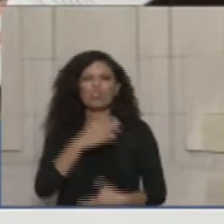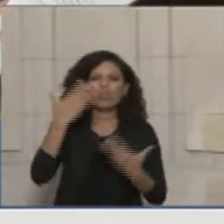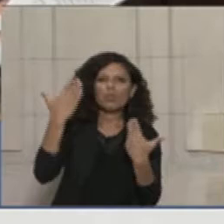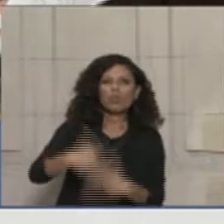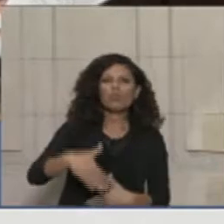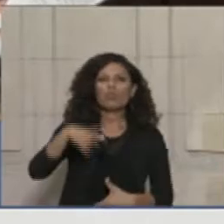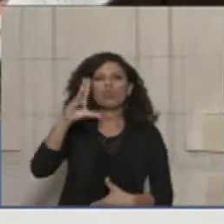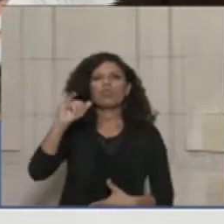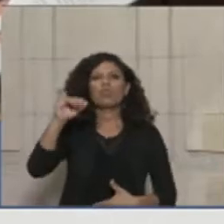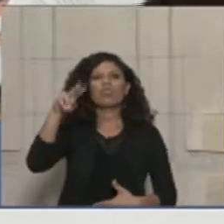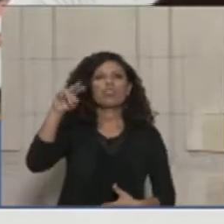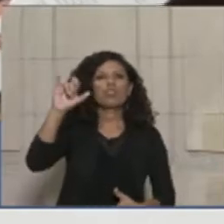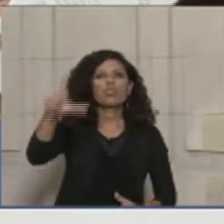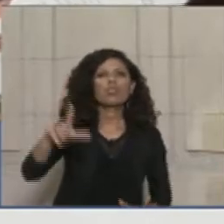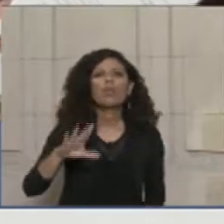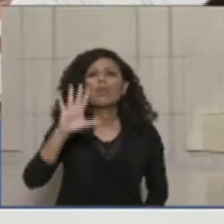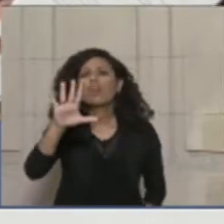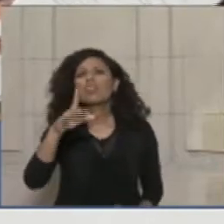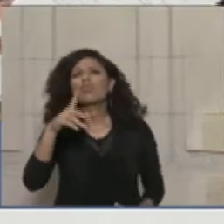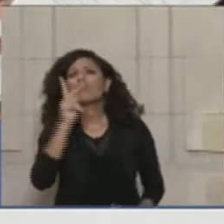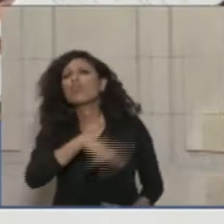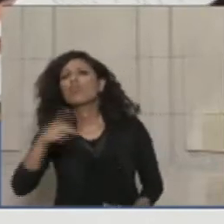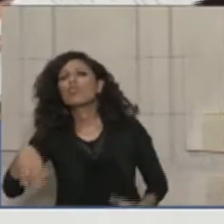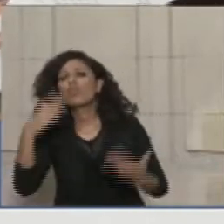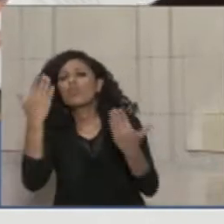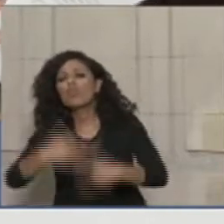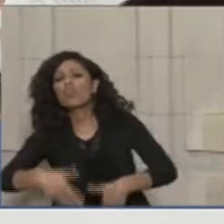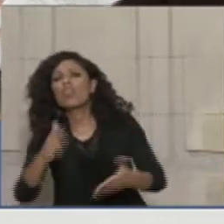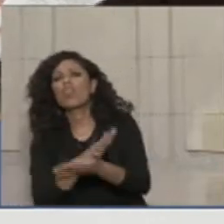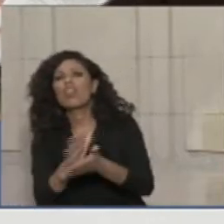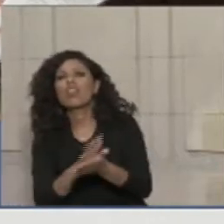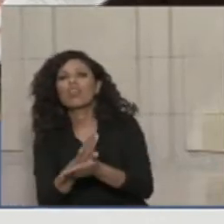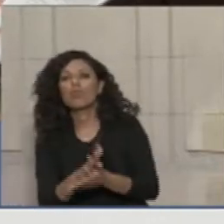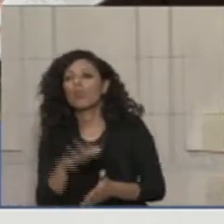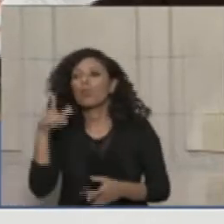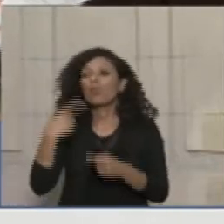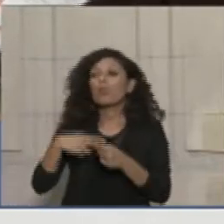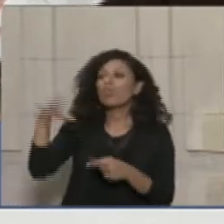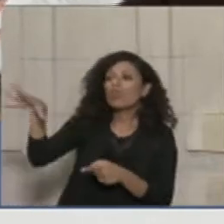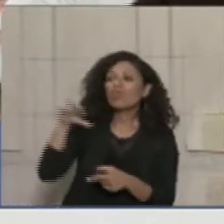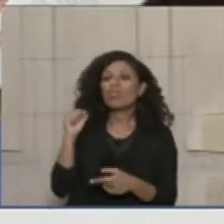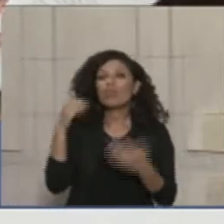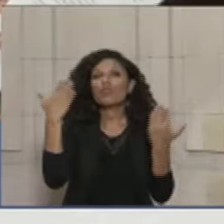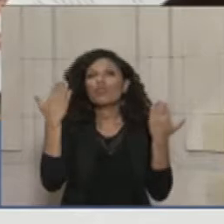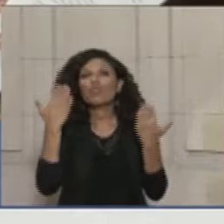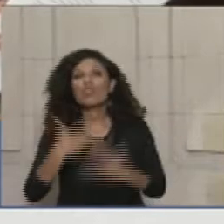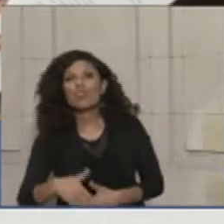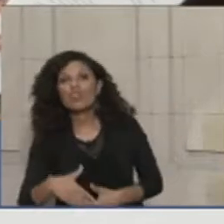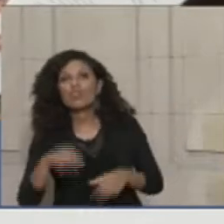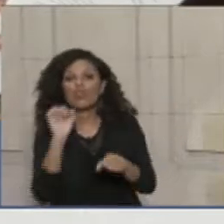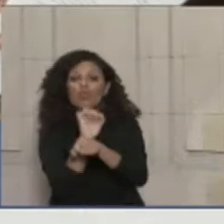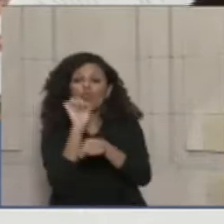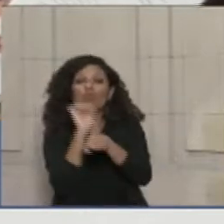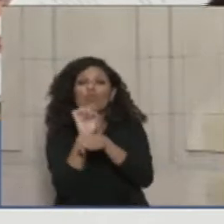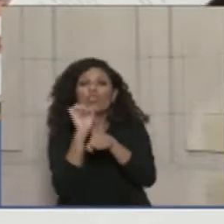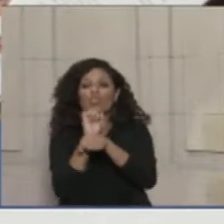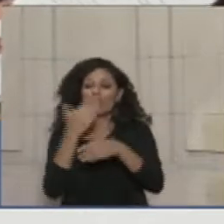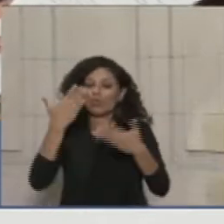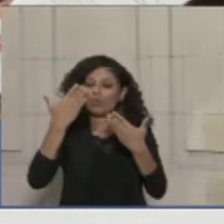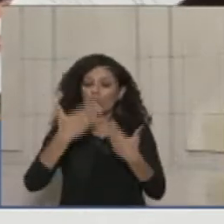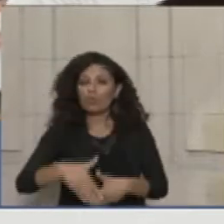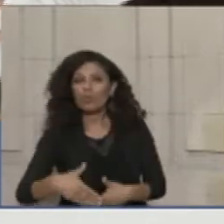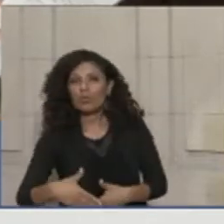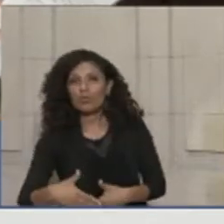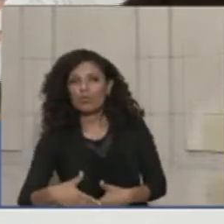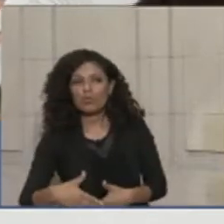civis. E por que não mais concurso para professores? Por que não chamar os professores que ainda estão em espera do concurso?